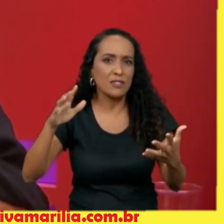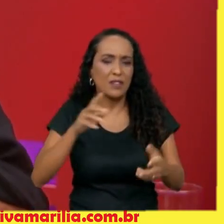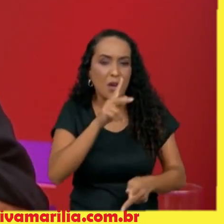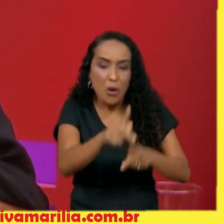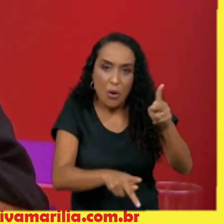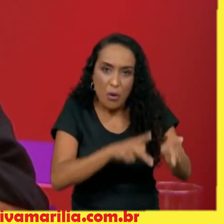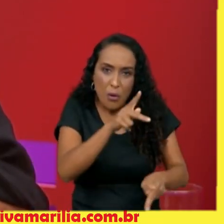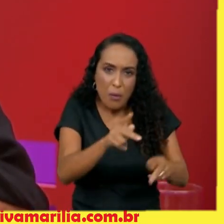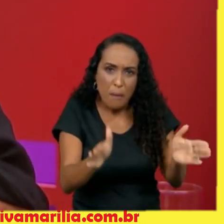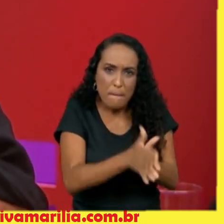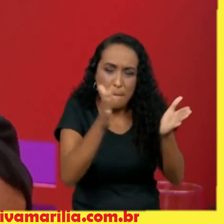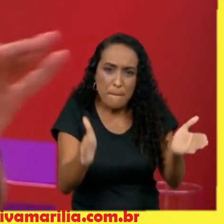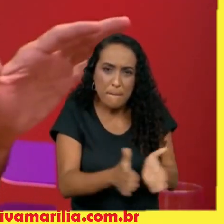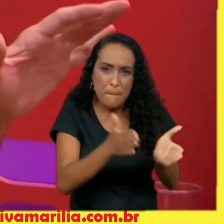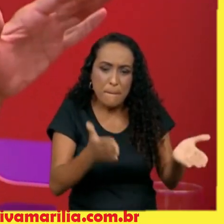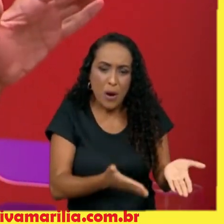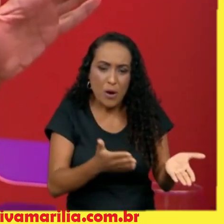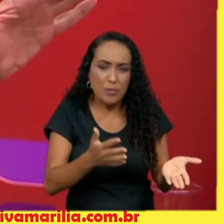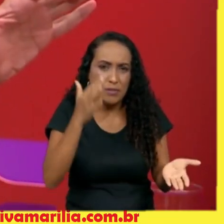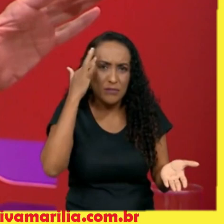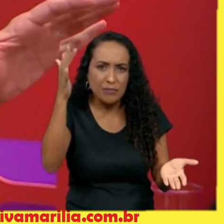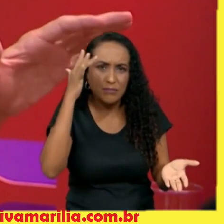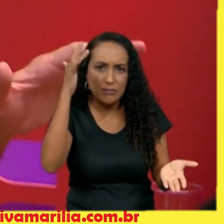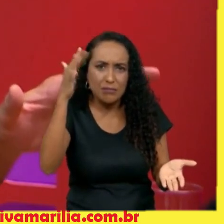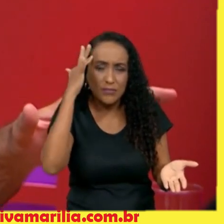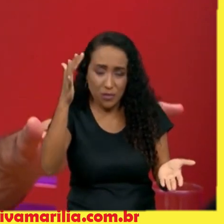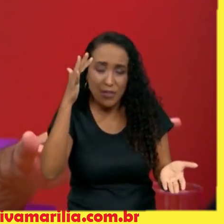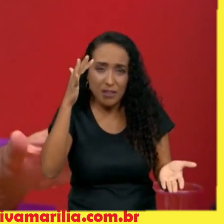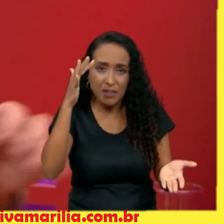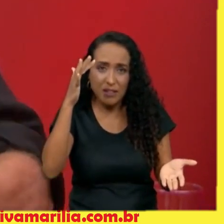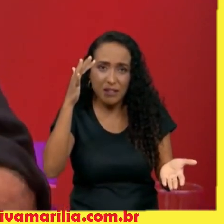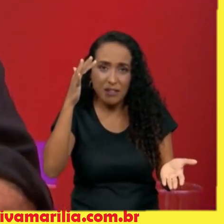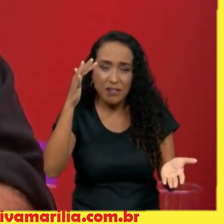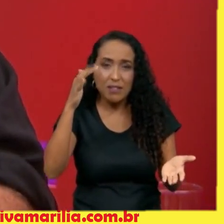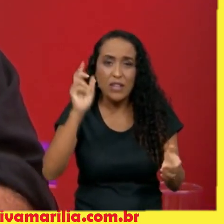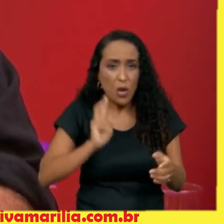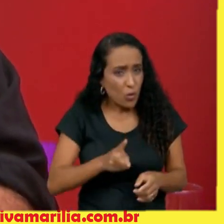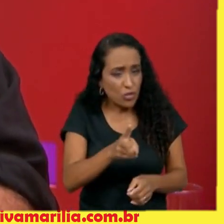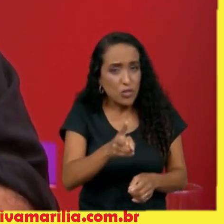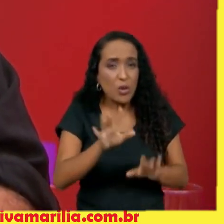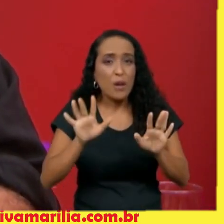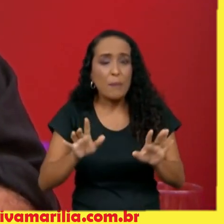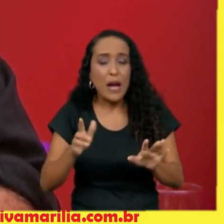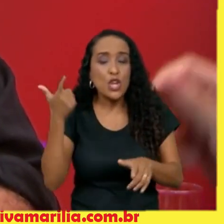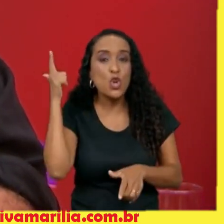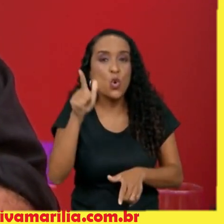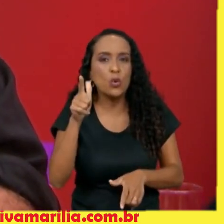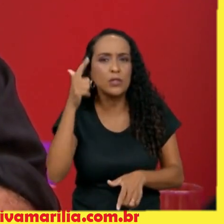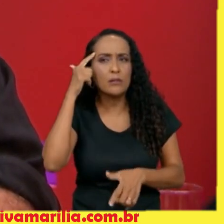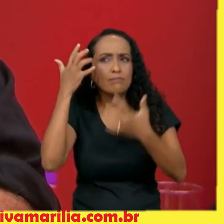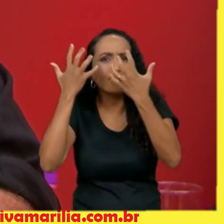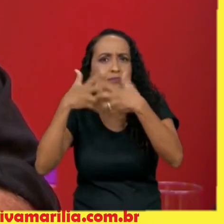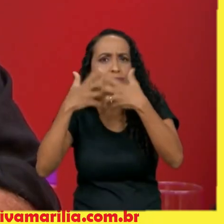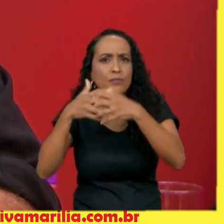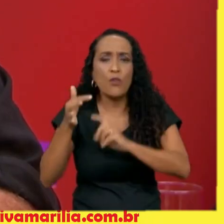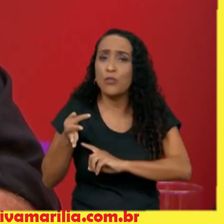sonha. Né? Então, ele não deixou de sonhar porque ele é pobre. Ele não consegue articular racionalmente um futuro